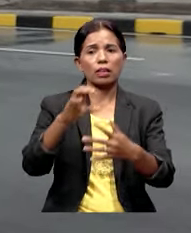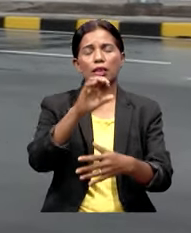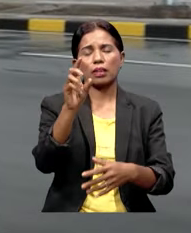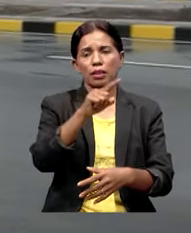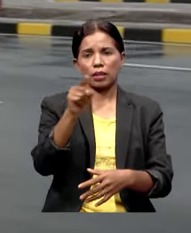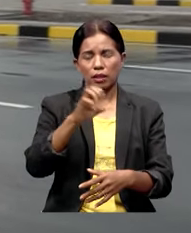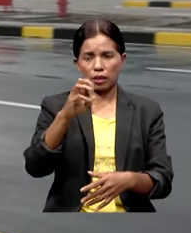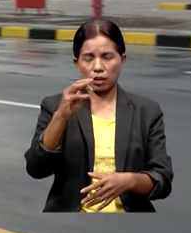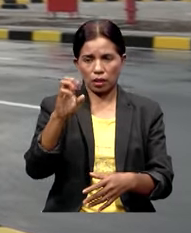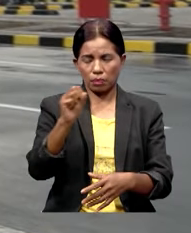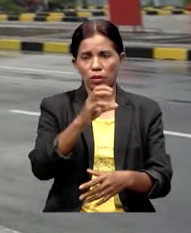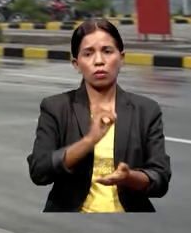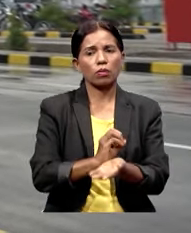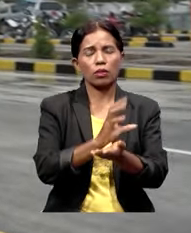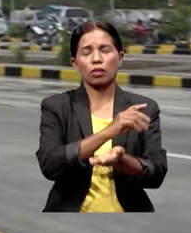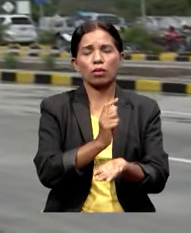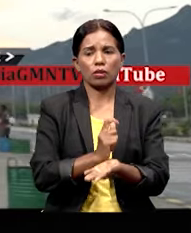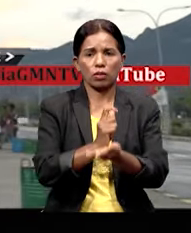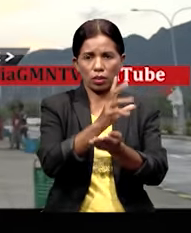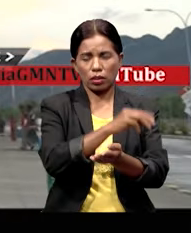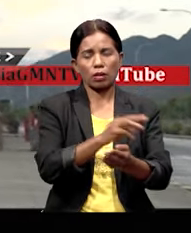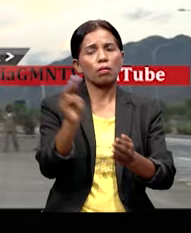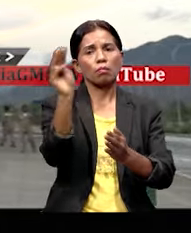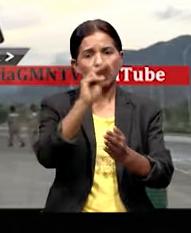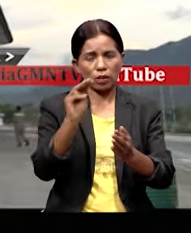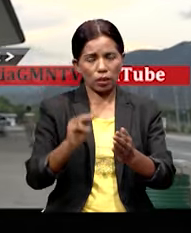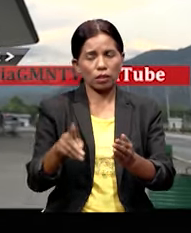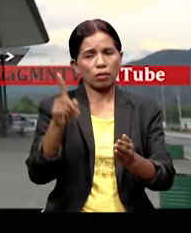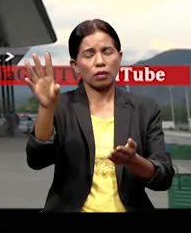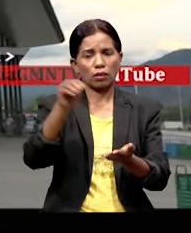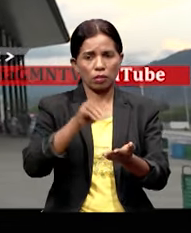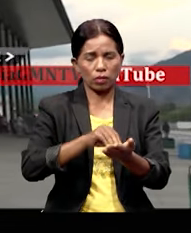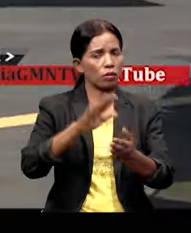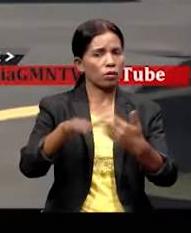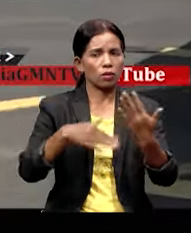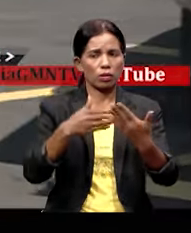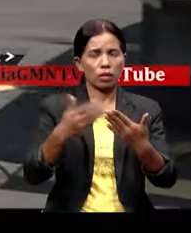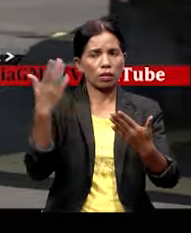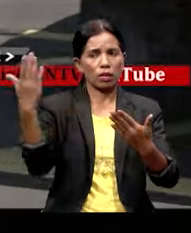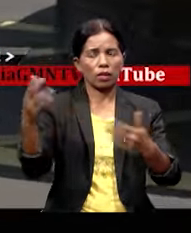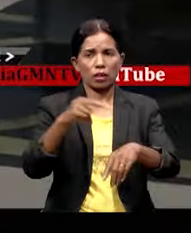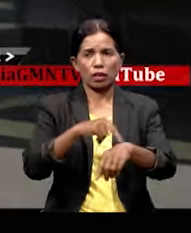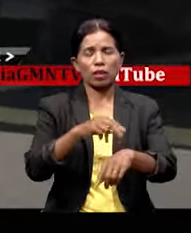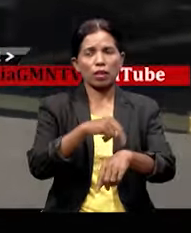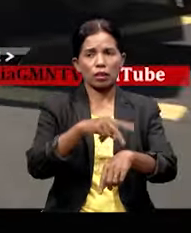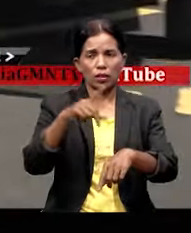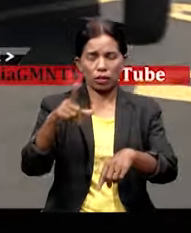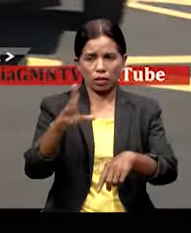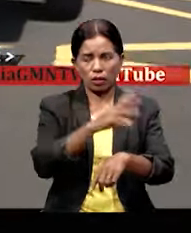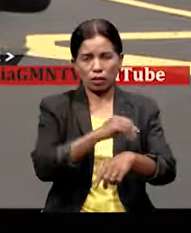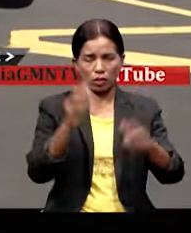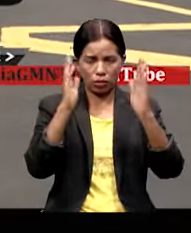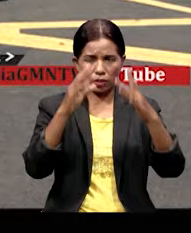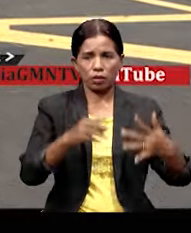mercado Ecusi no Atauru, ato possibilita modelo ida nebe bela adota parte o EU em território nacional, com definição zona